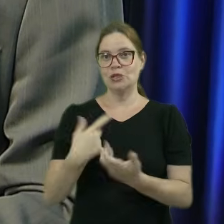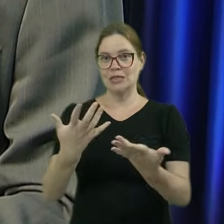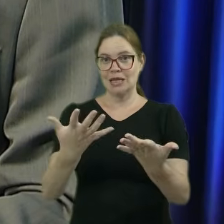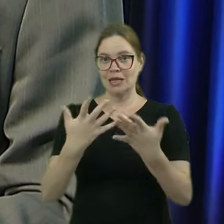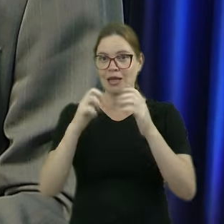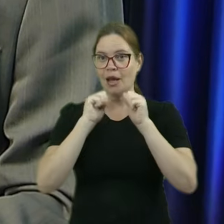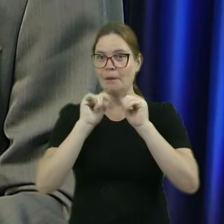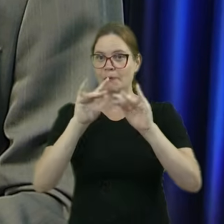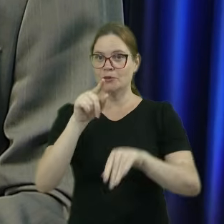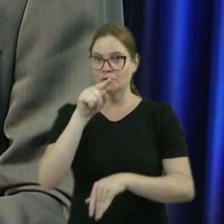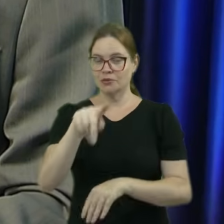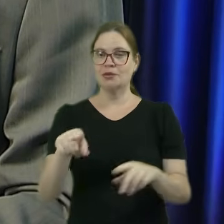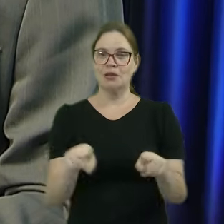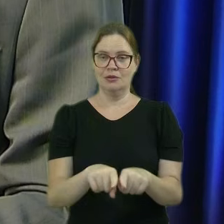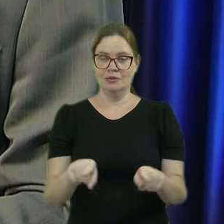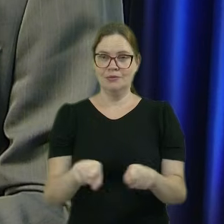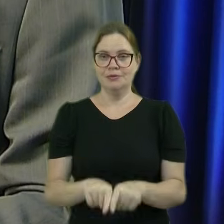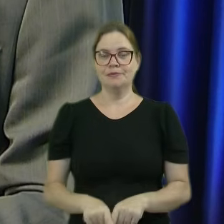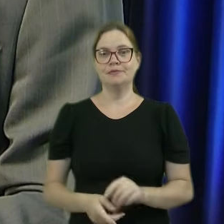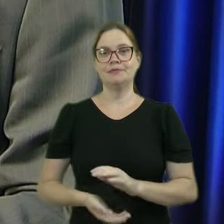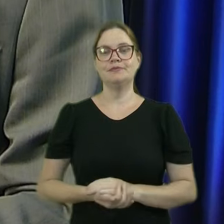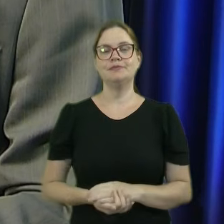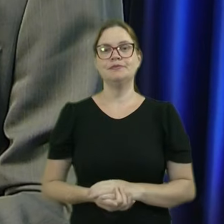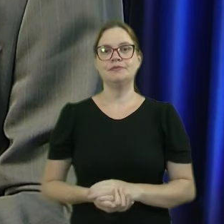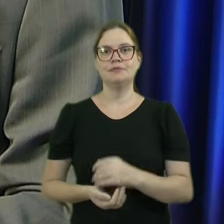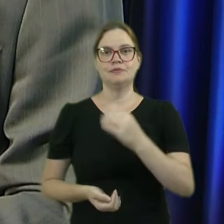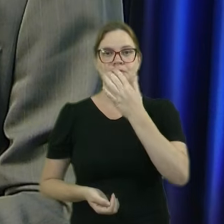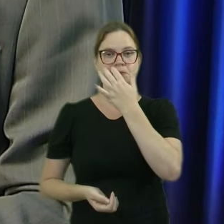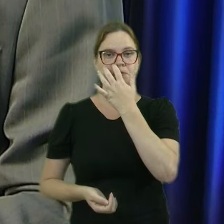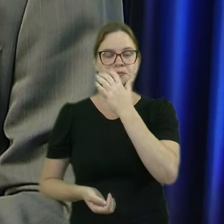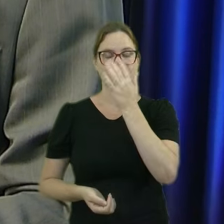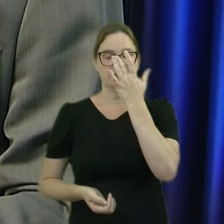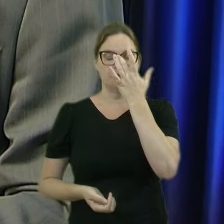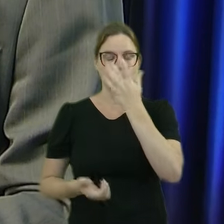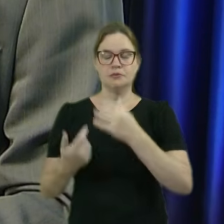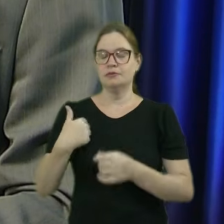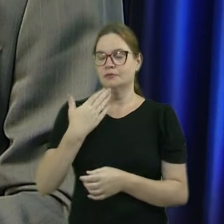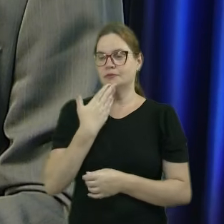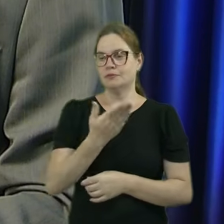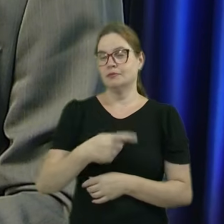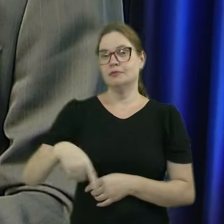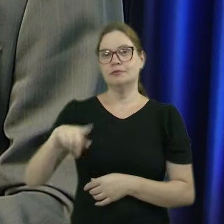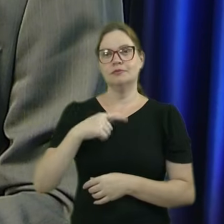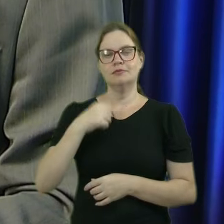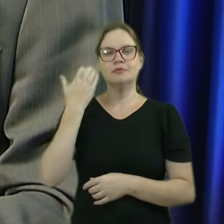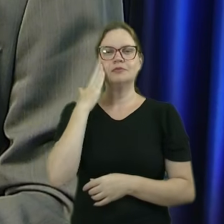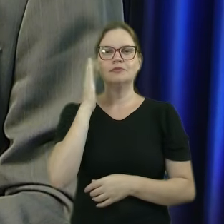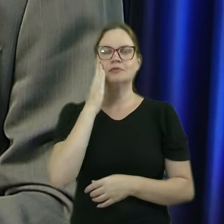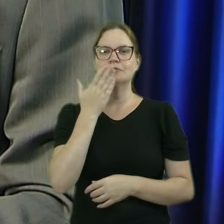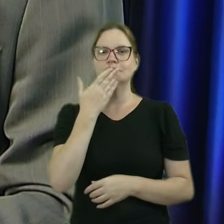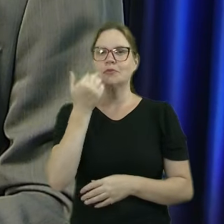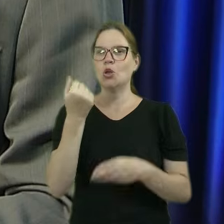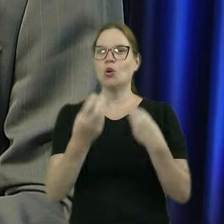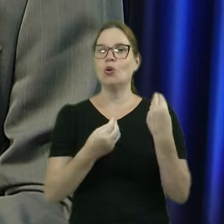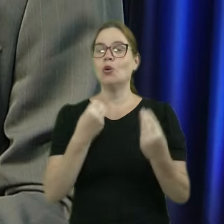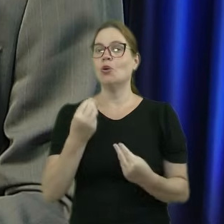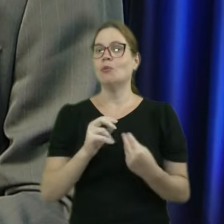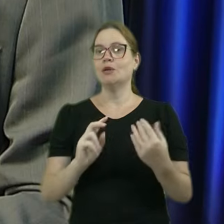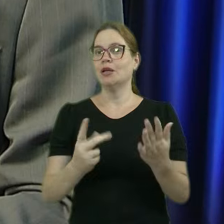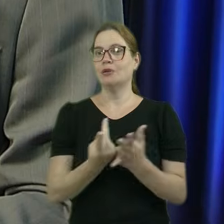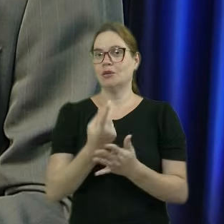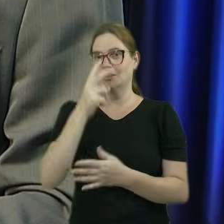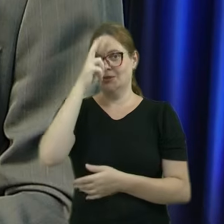também. Vamos então, com o auxílio dos companheiros aqui à mesa, entender melhor a